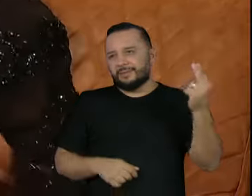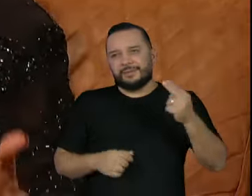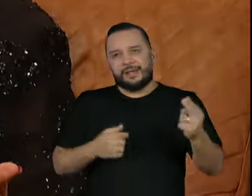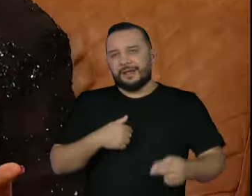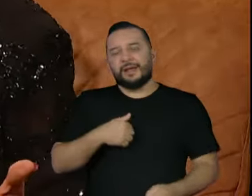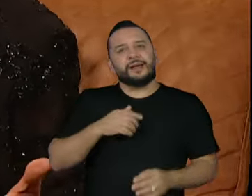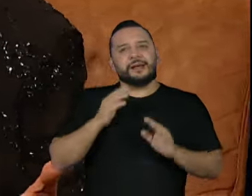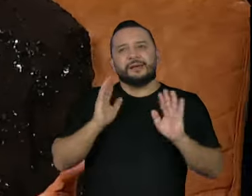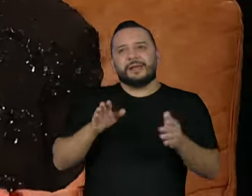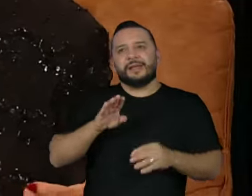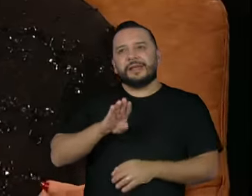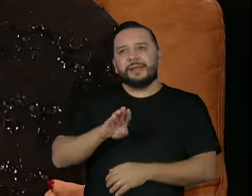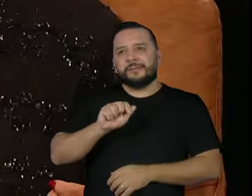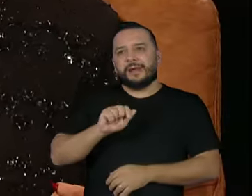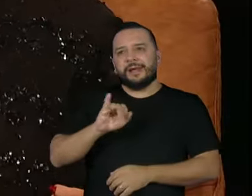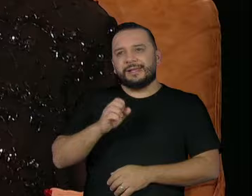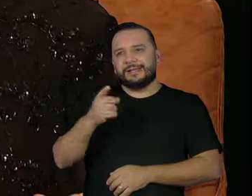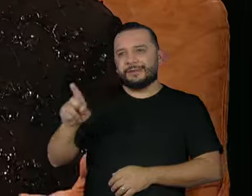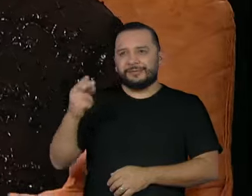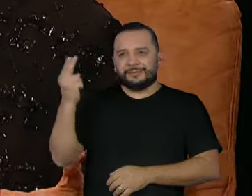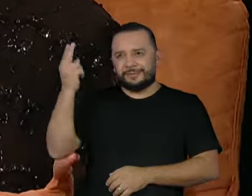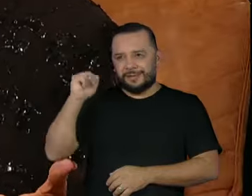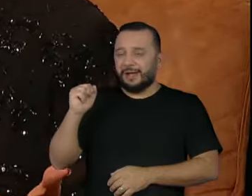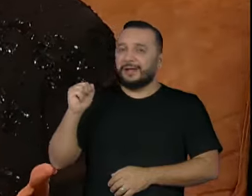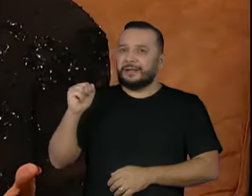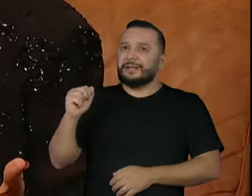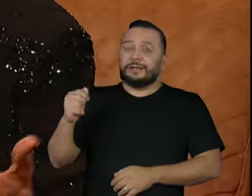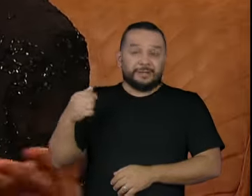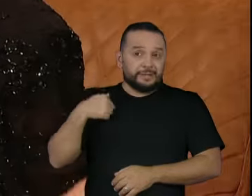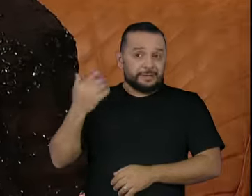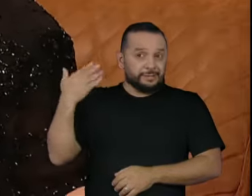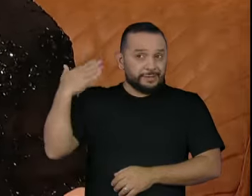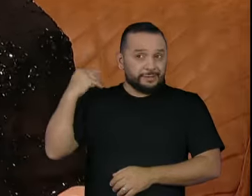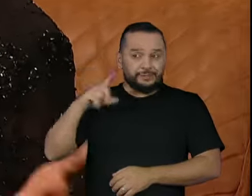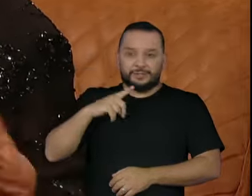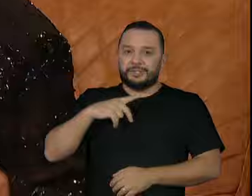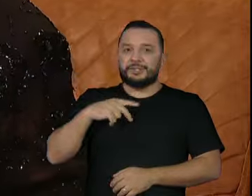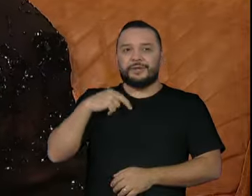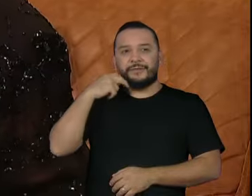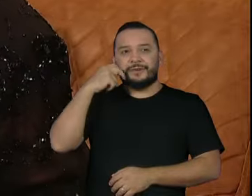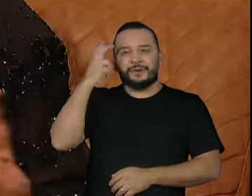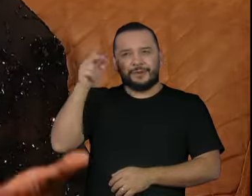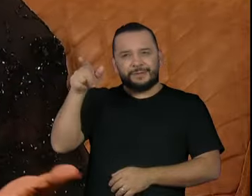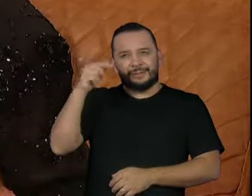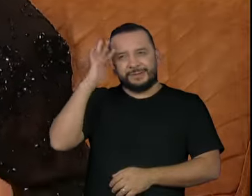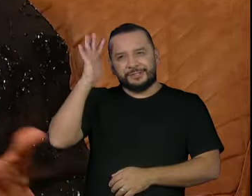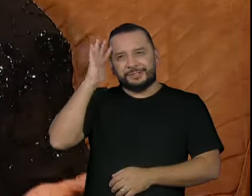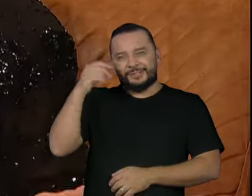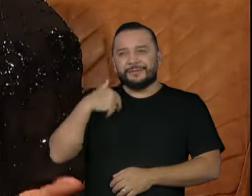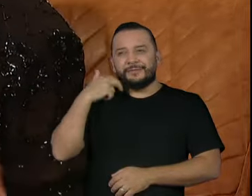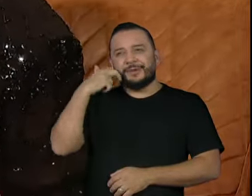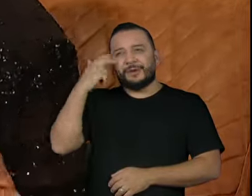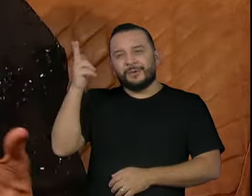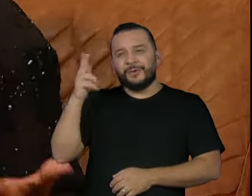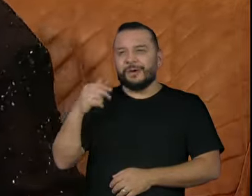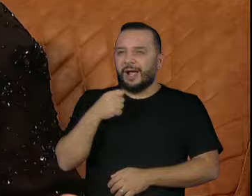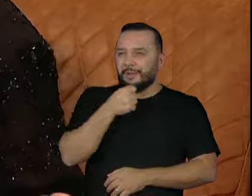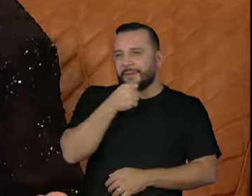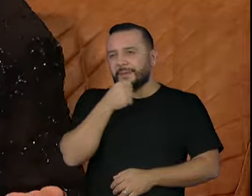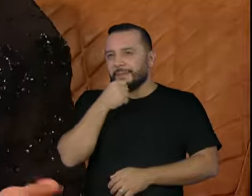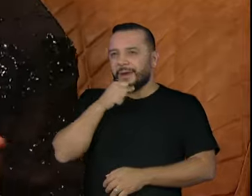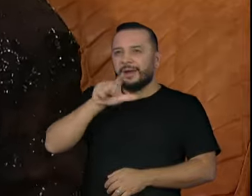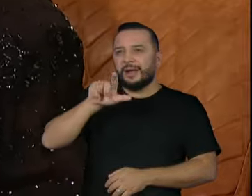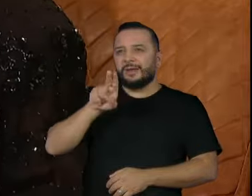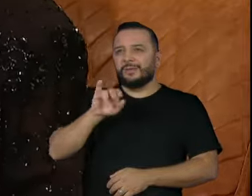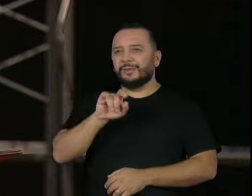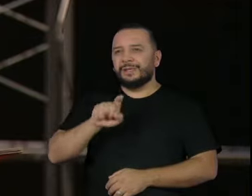E houve uma época que acharam que eu tinha vergonha. Imagina, né? Ter vergonha de cantar Luiz Gonzaga? Jamais.